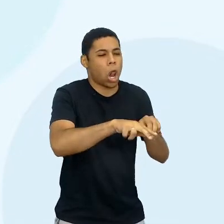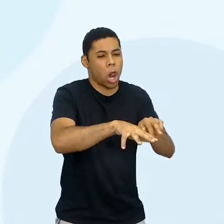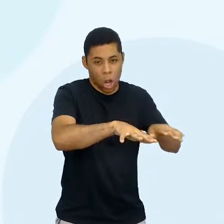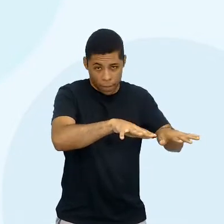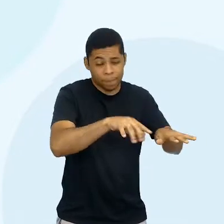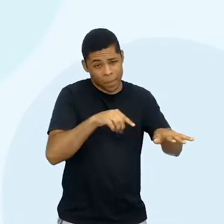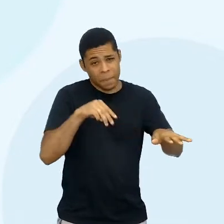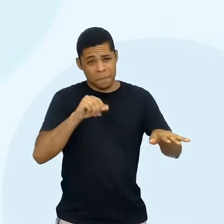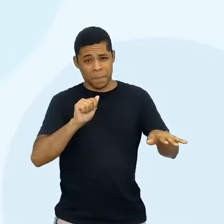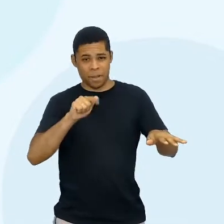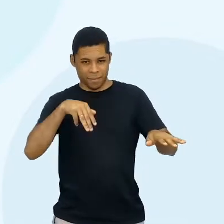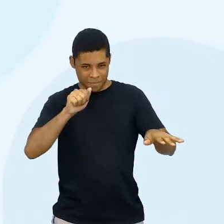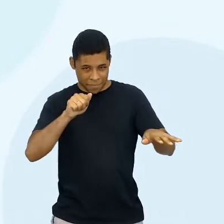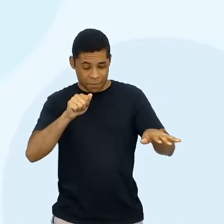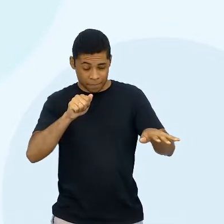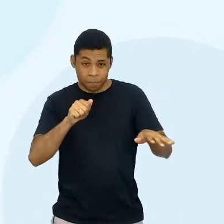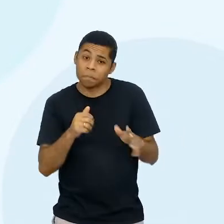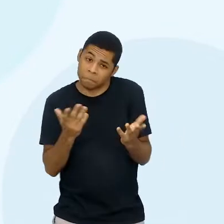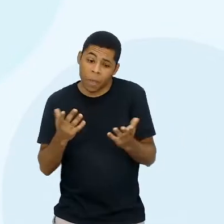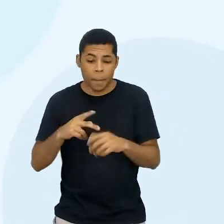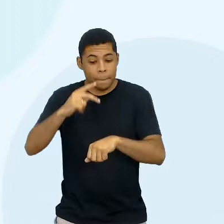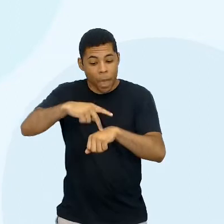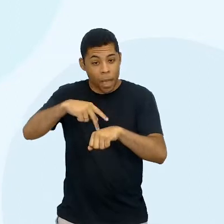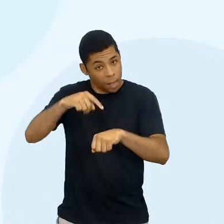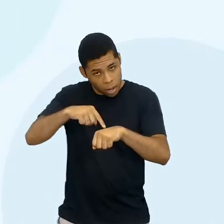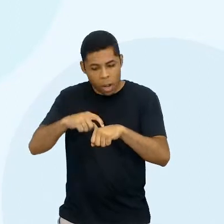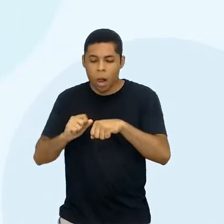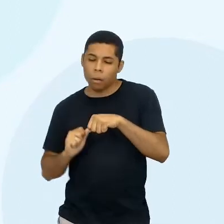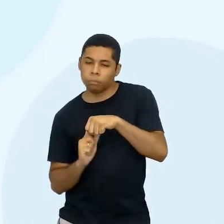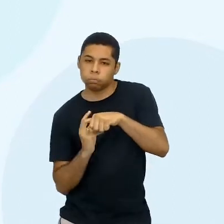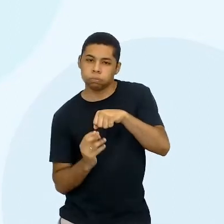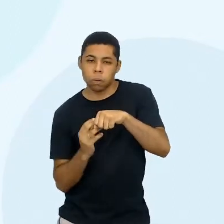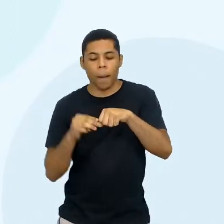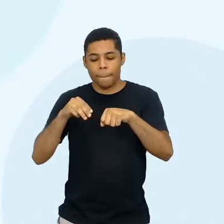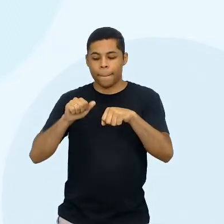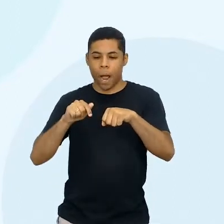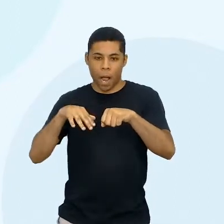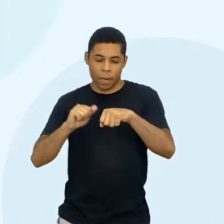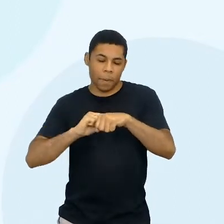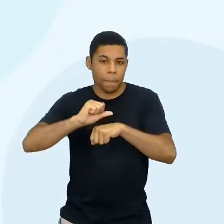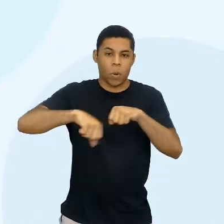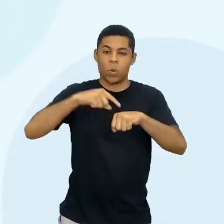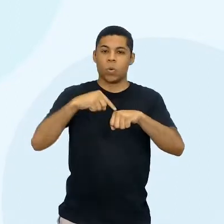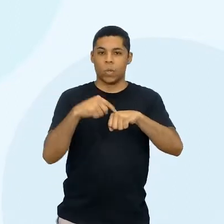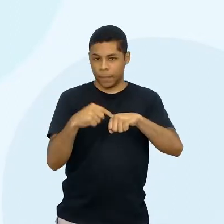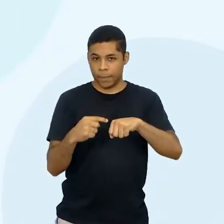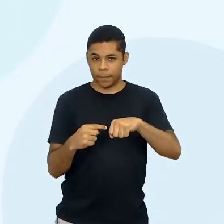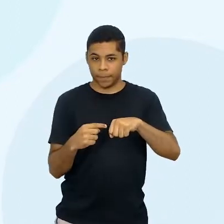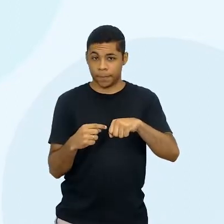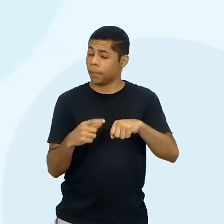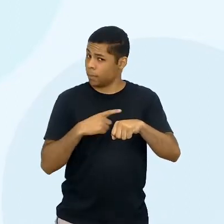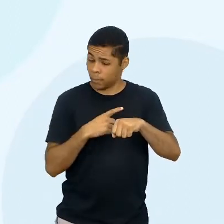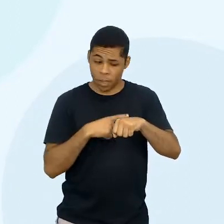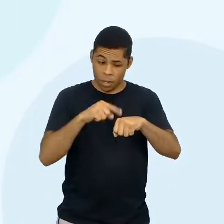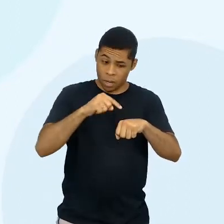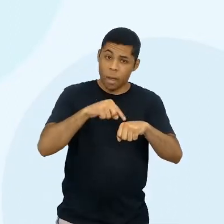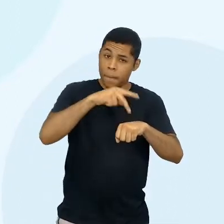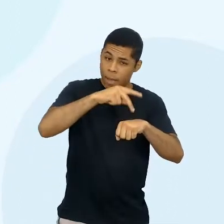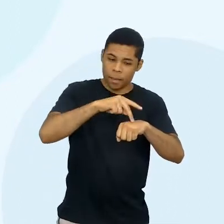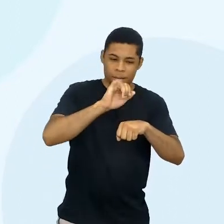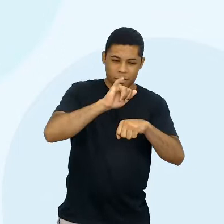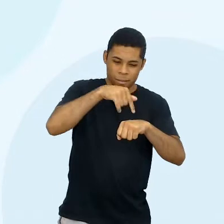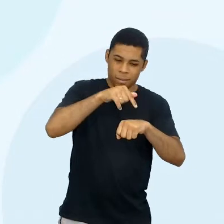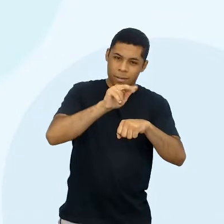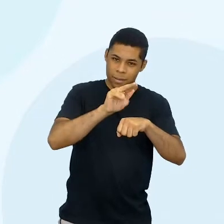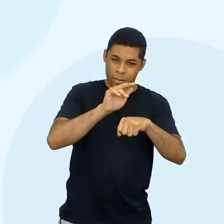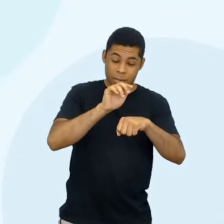a composição da rocha magmática a se formar. E aí nós temos 2 tipos de rochas ígneas. Nós temos aí a